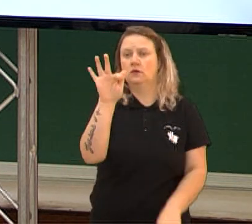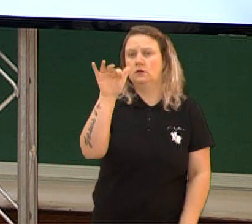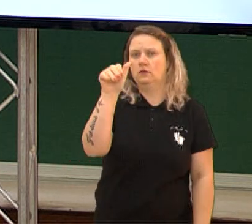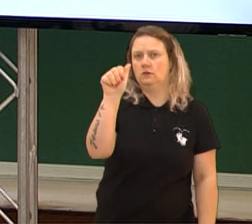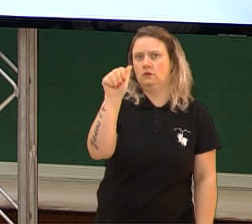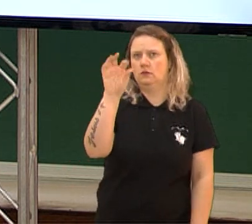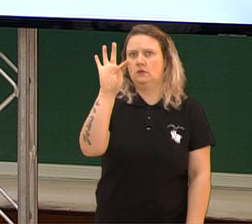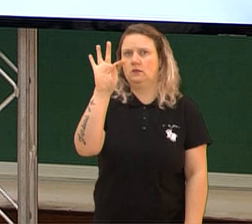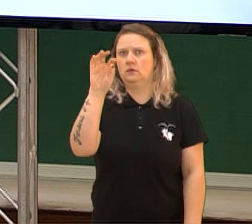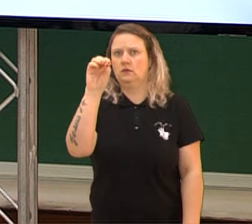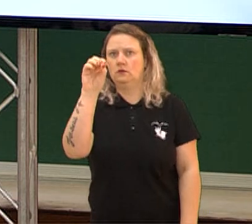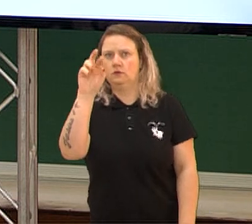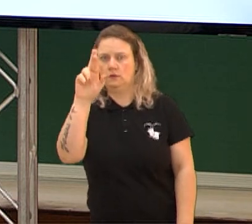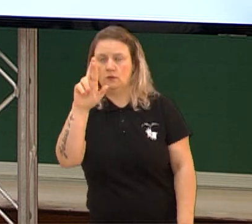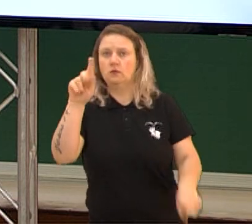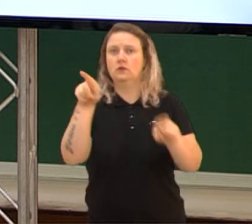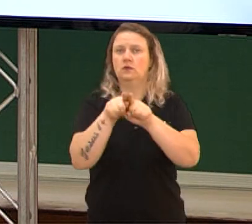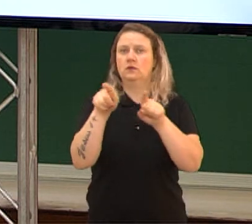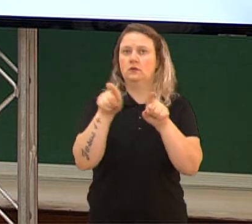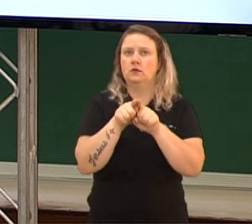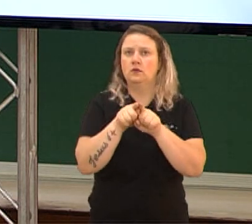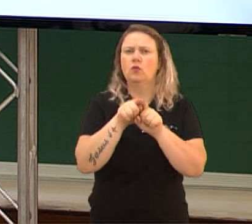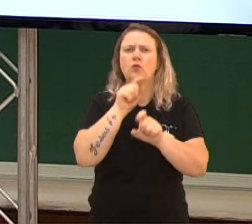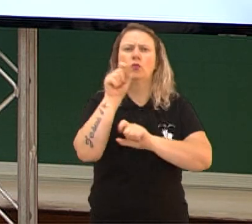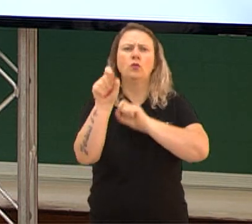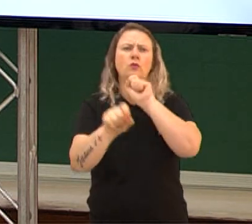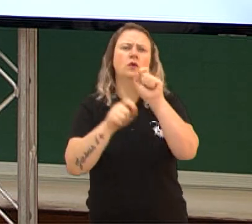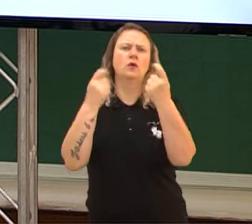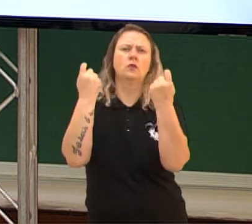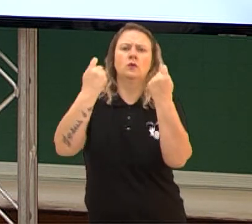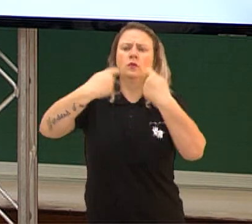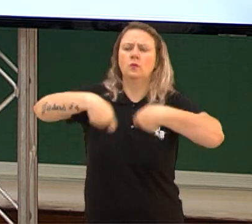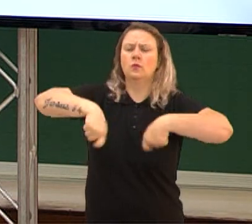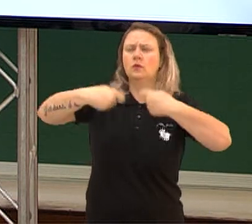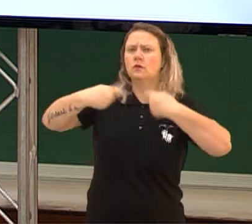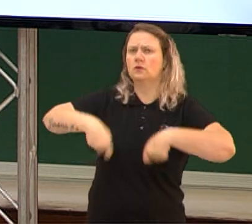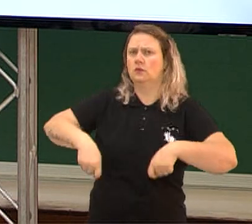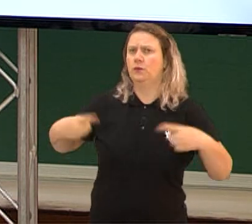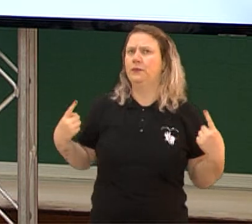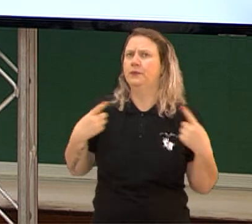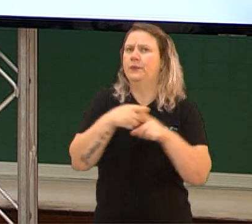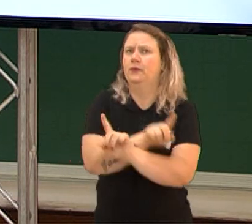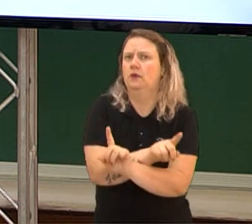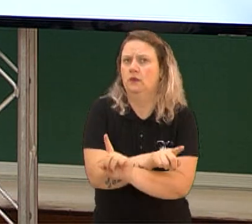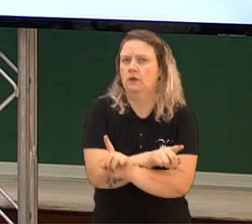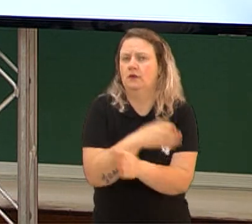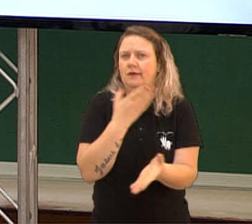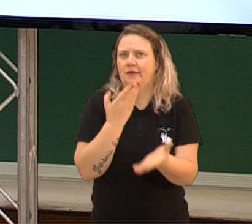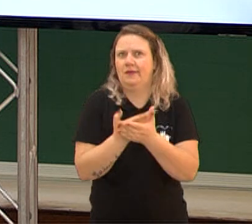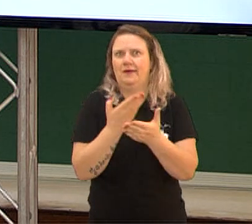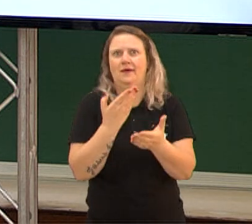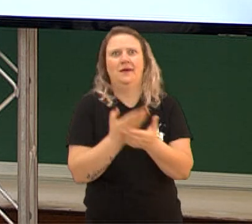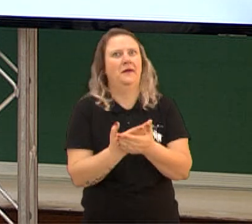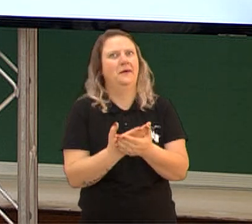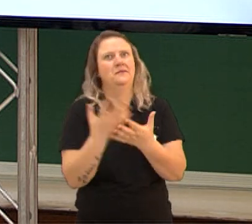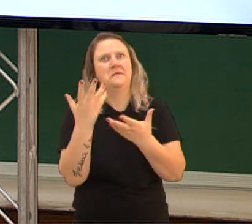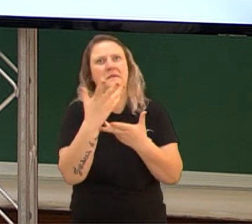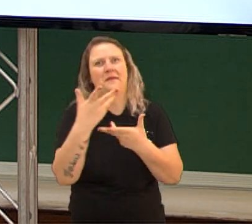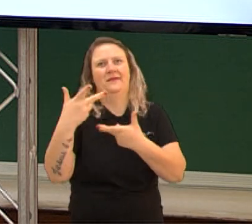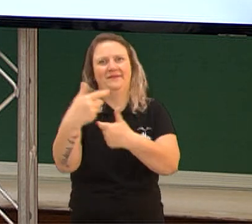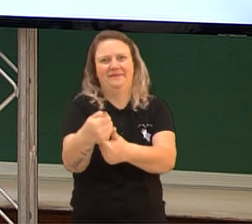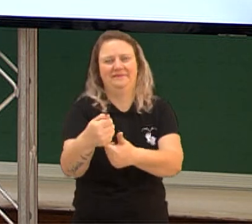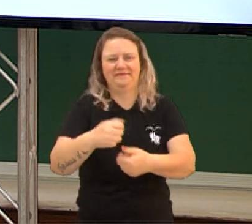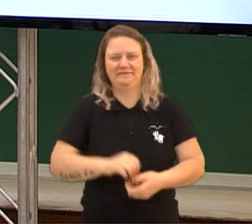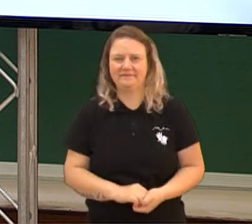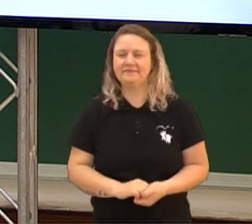esses elementos, e também falamos de condição para que exista essa inversa. Ou seja, a aula foi cheia de coisa boa. Tudo